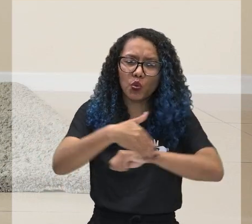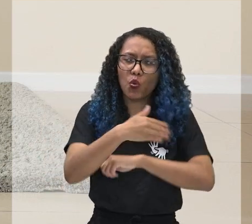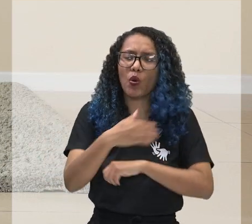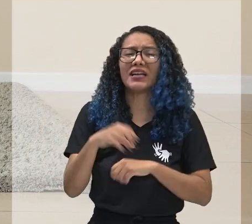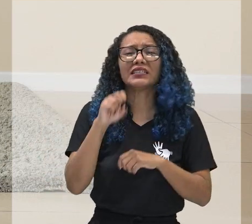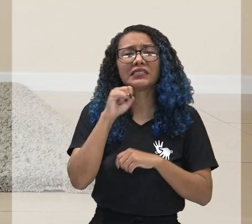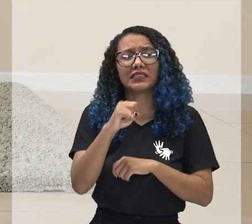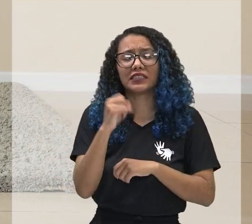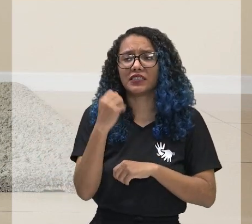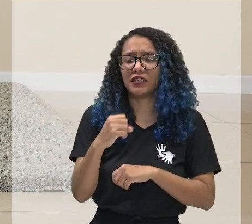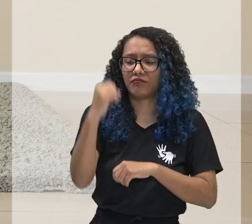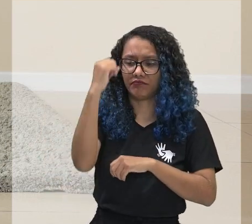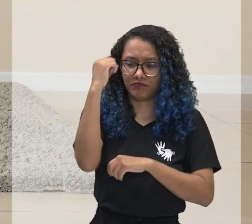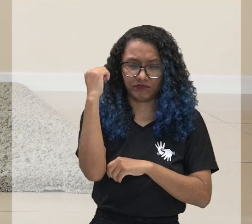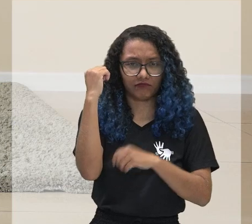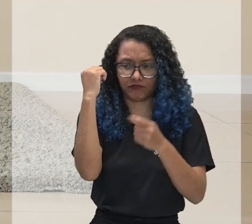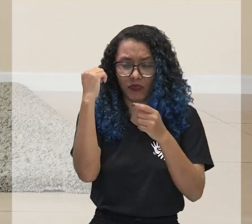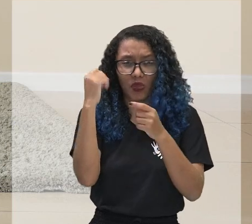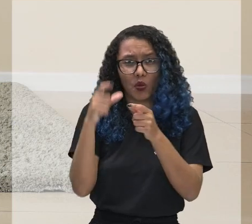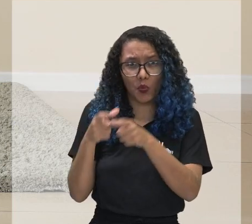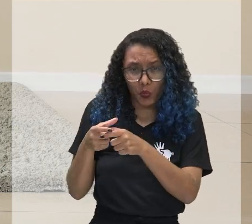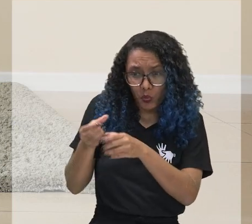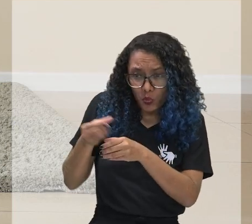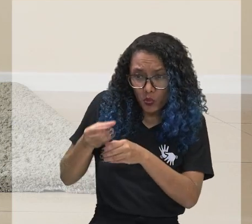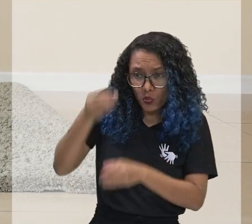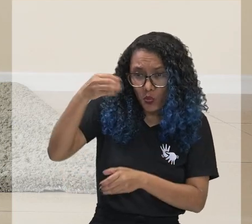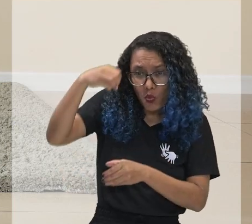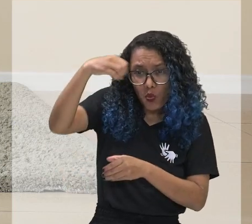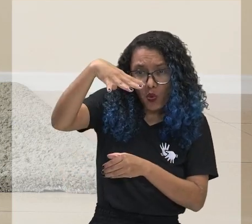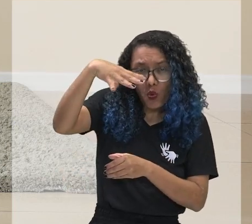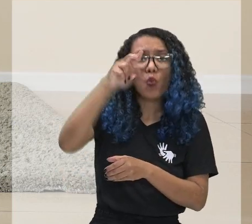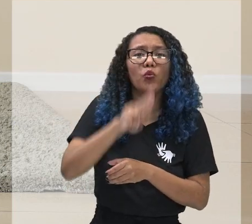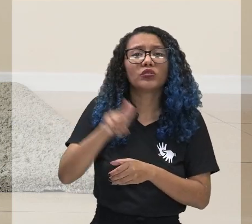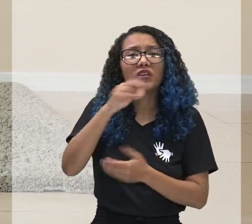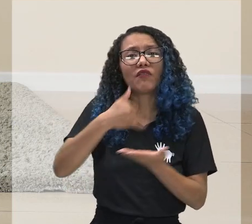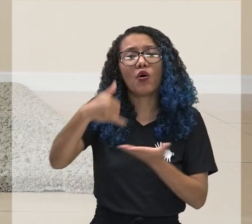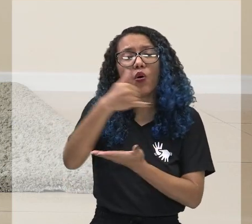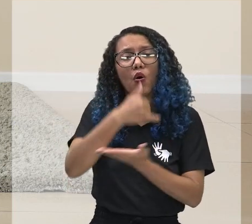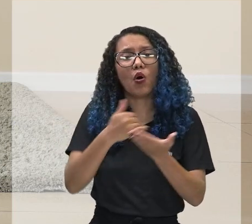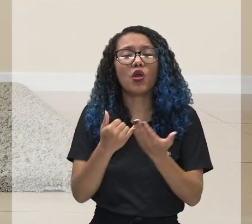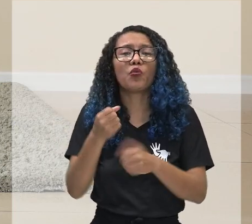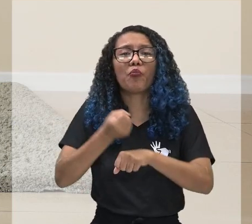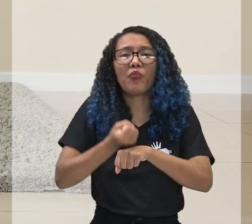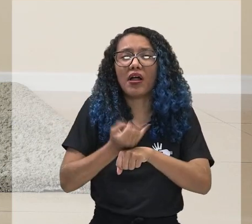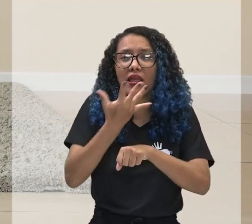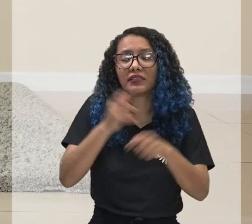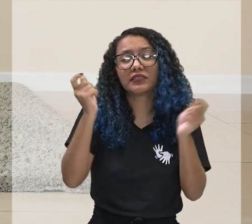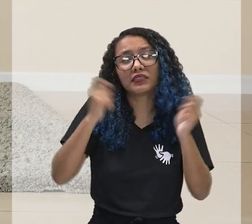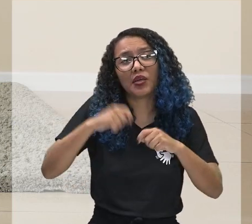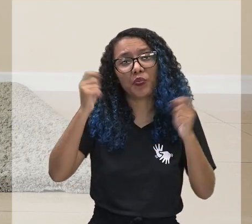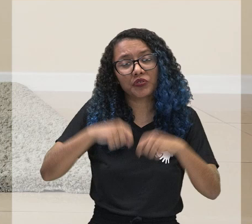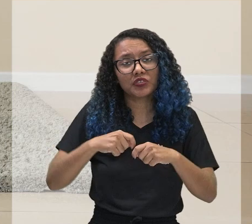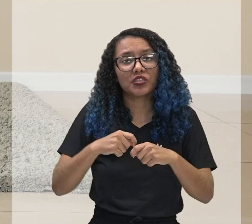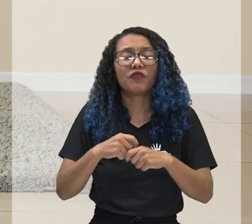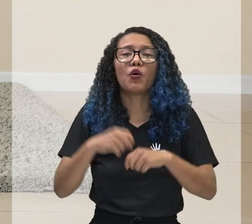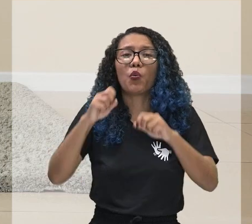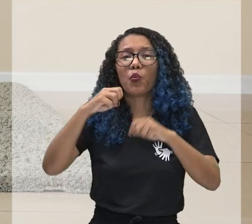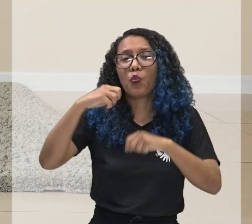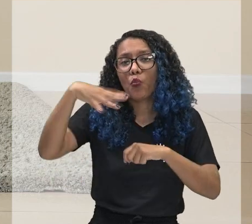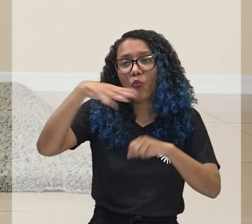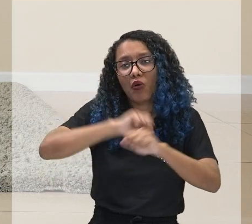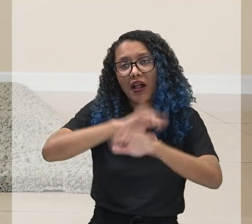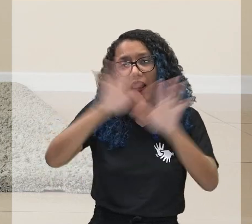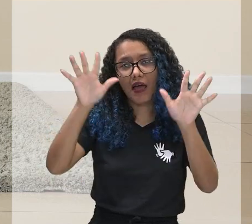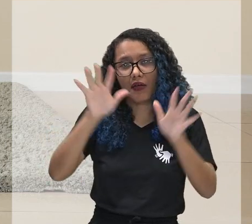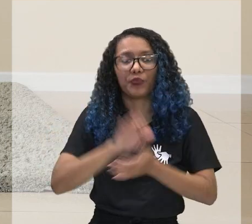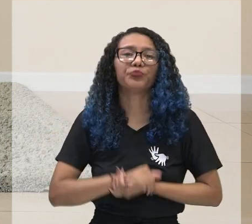lâmpada, era utilizado óleo, principalmente óleo de baleia, para ser a fonte de energia para funcionar aquele